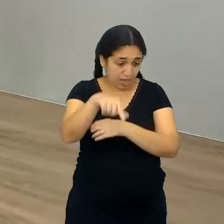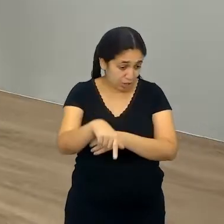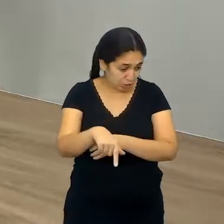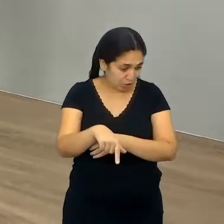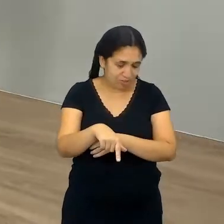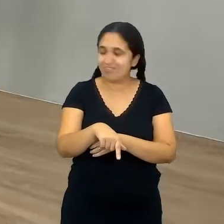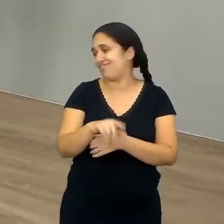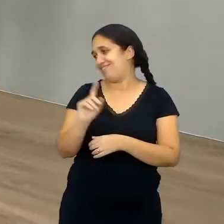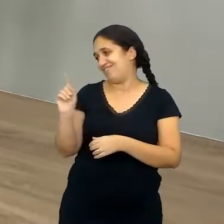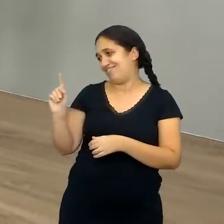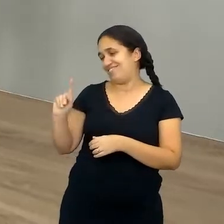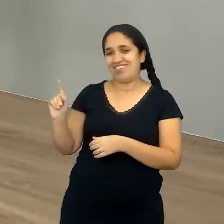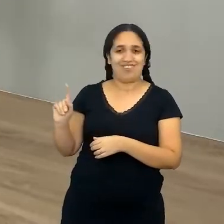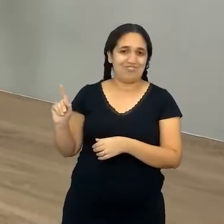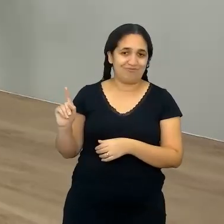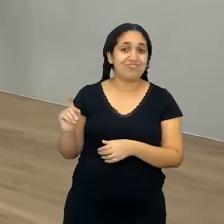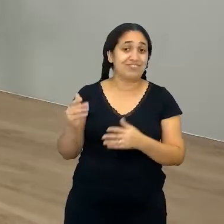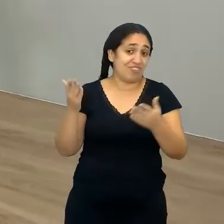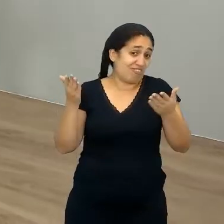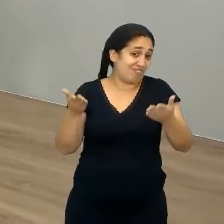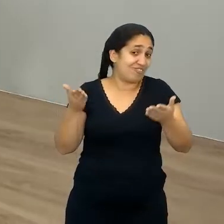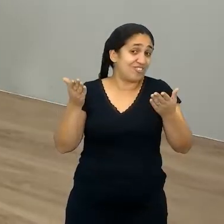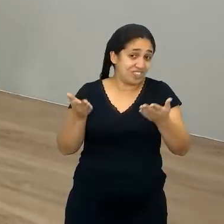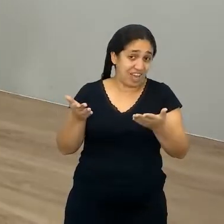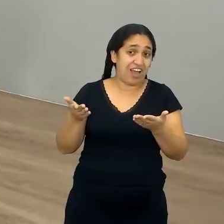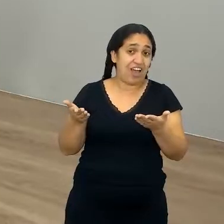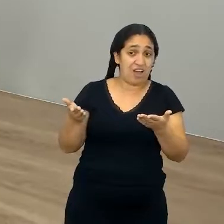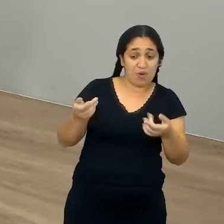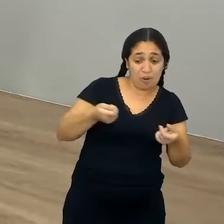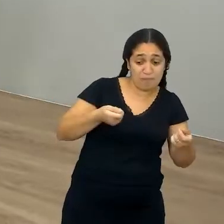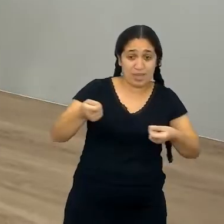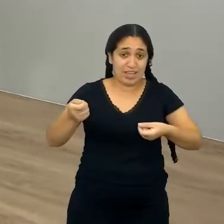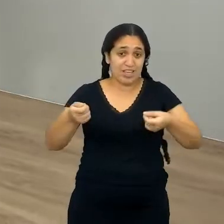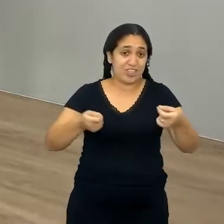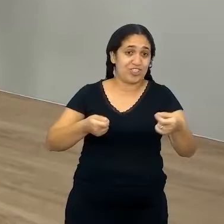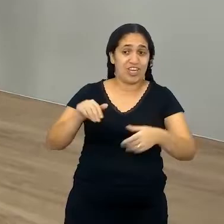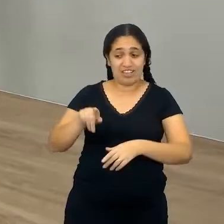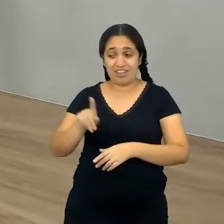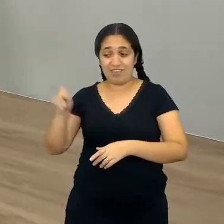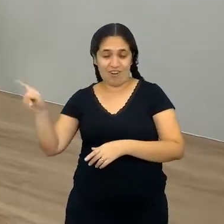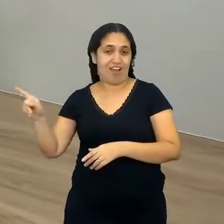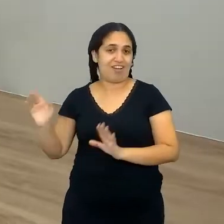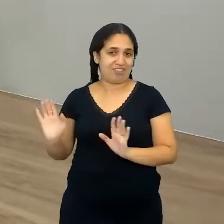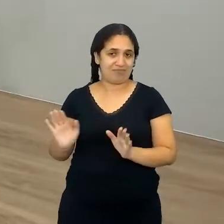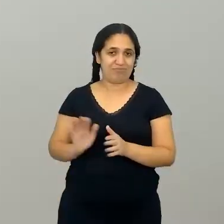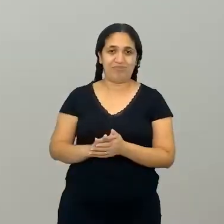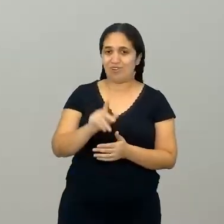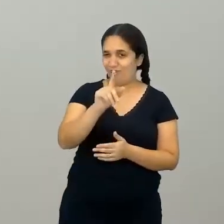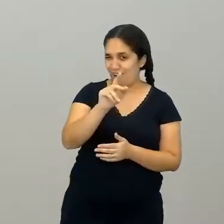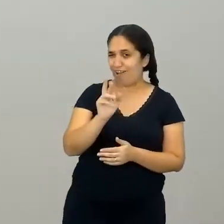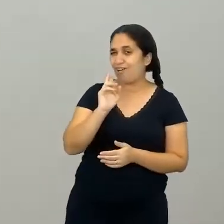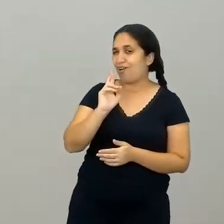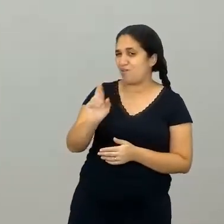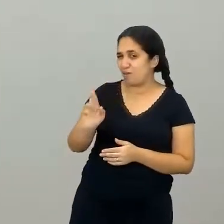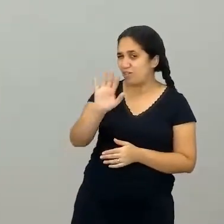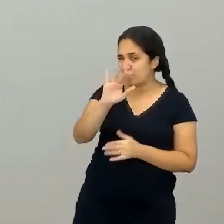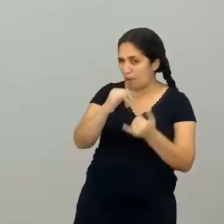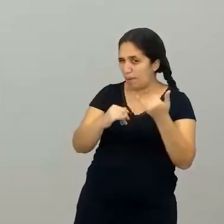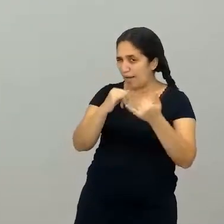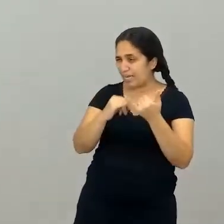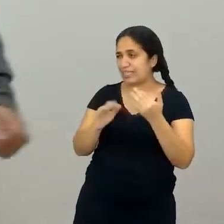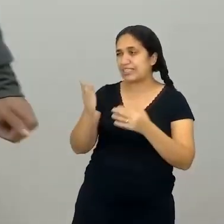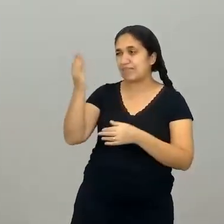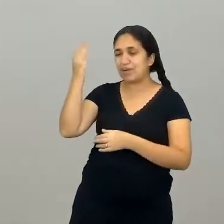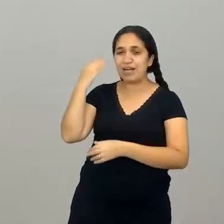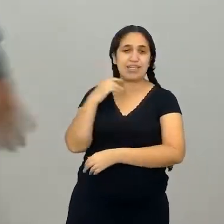Então, já tem aí uma mediação de uma produção fabril. Olha que a sua resposta foi muito parecida com a de um aluninho uma